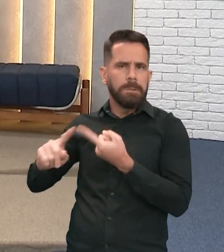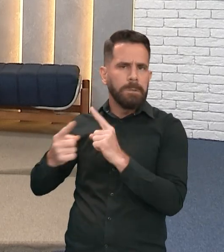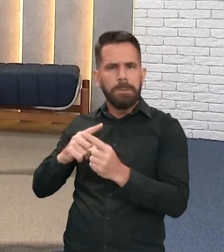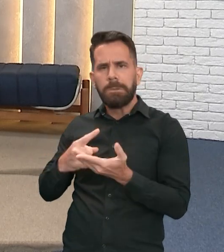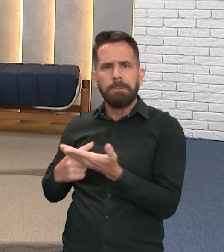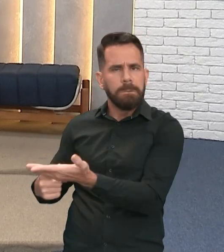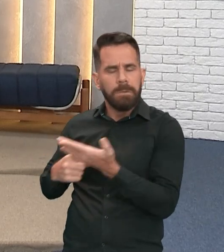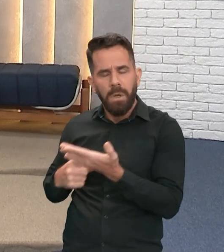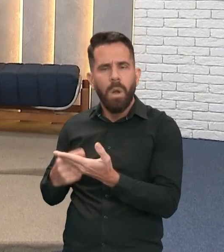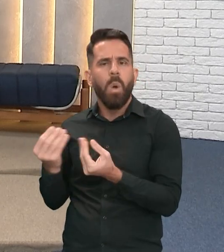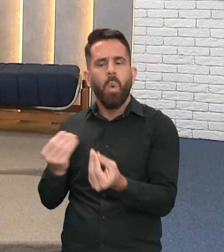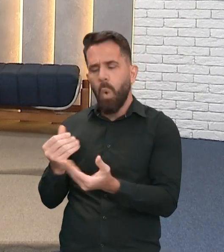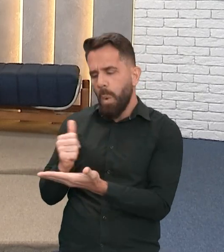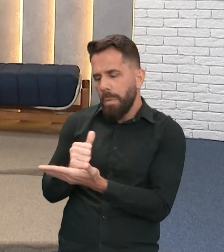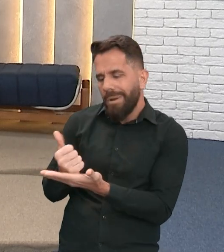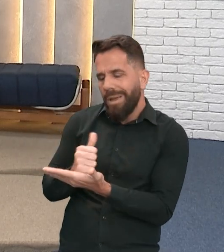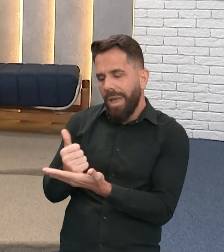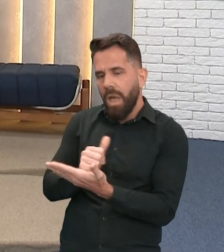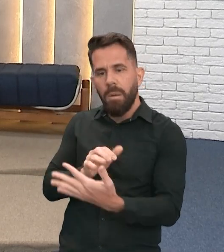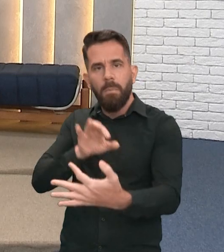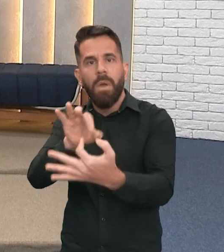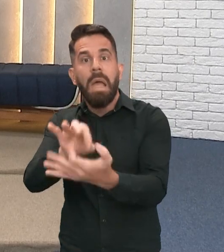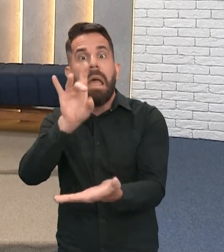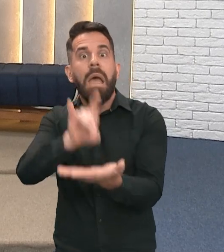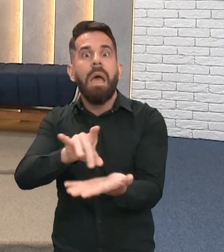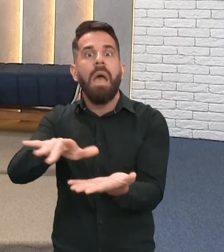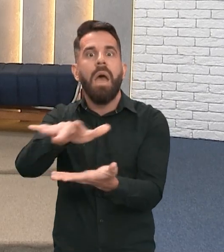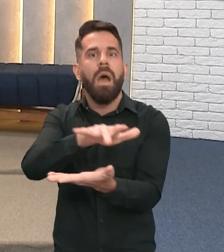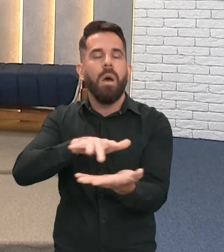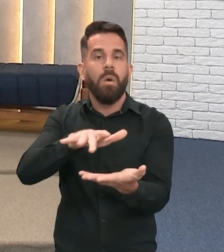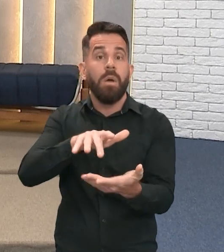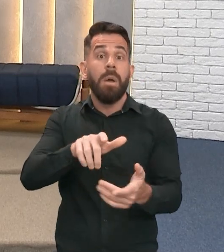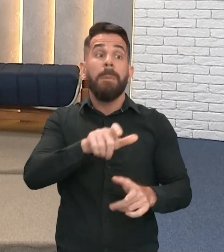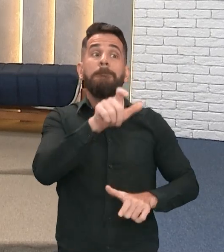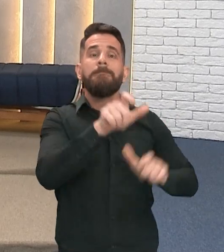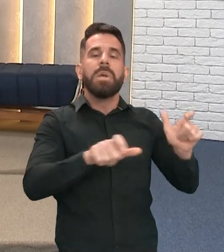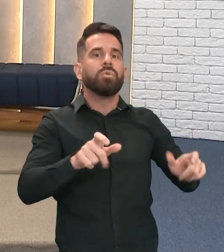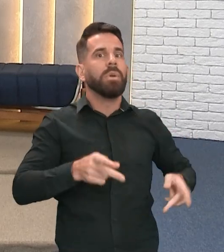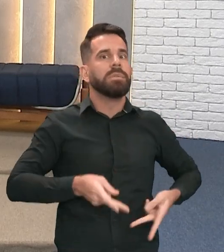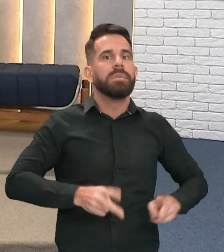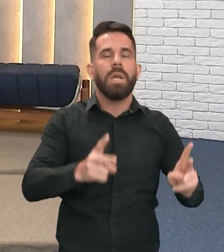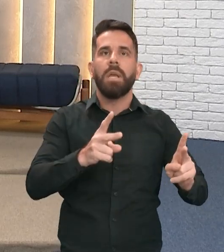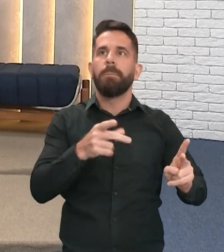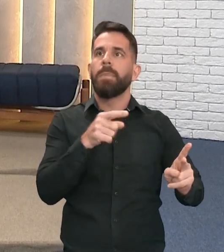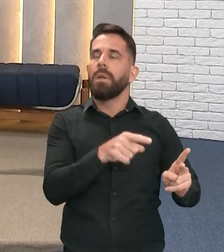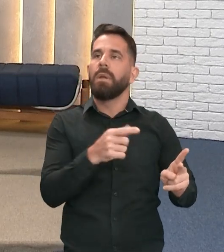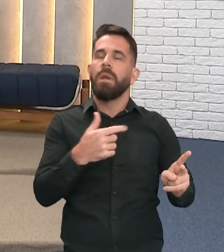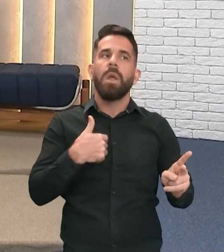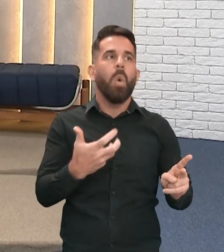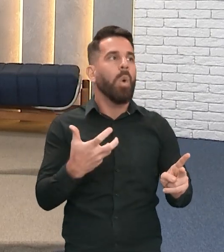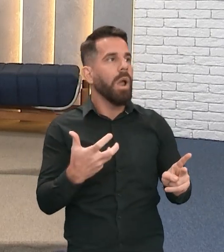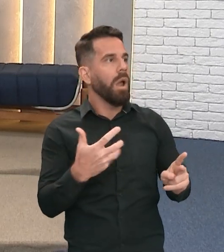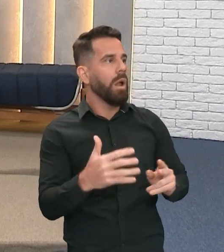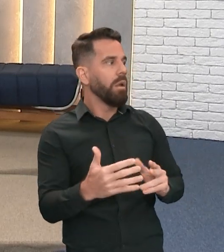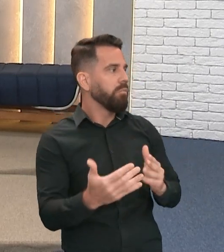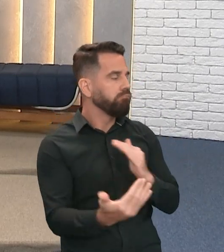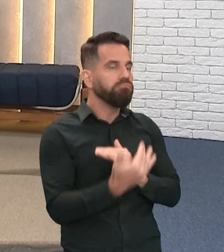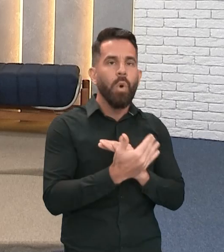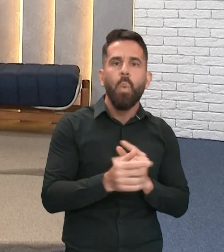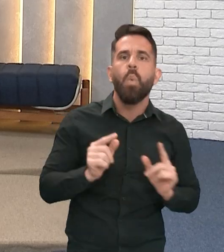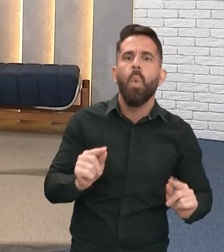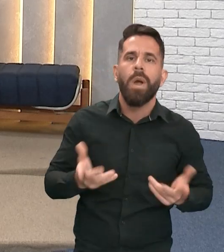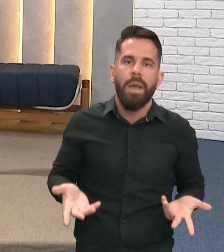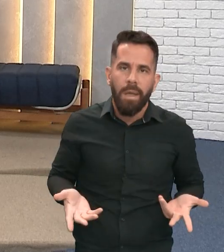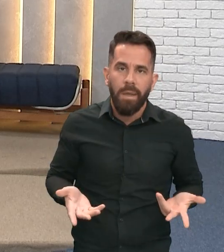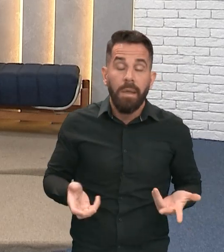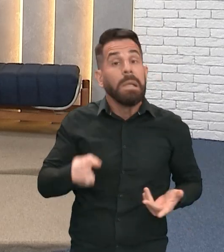e aplicar na vida real. Porque, por exemplo, as pessoas são muito motivadas em recompensas. Por exemplo, eu vou fazer isso aqui para quê? Qual a minha motivação? Então, a partir do momento que você